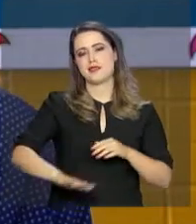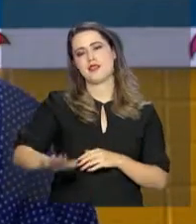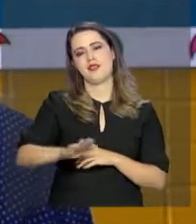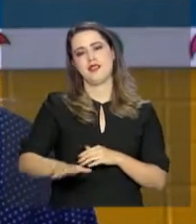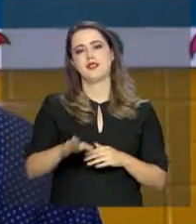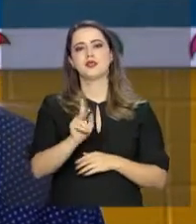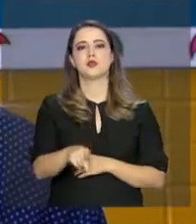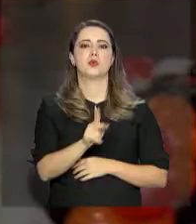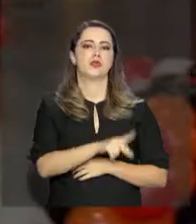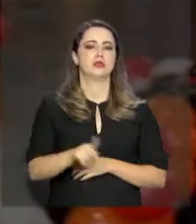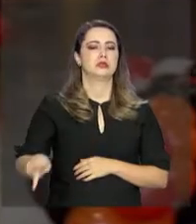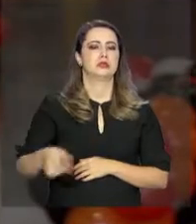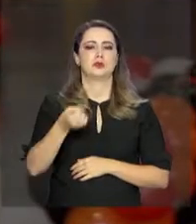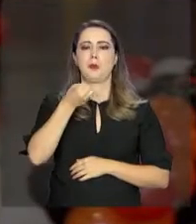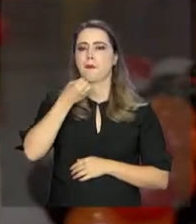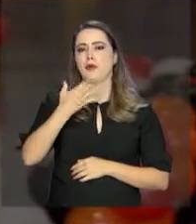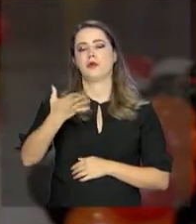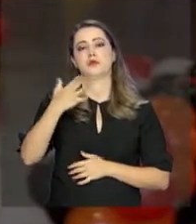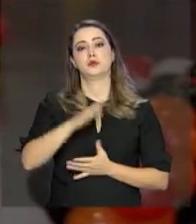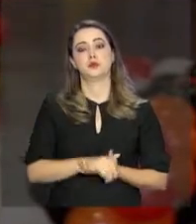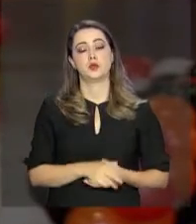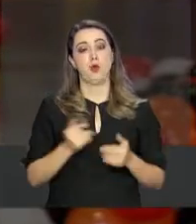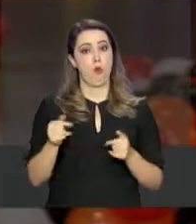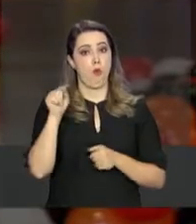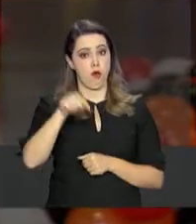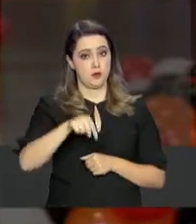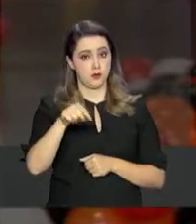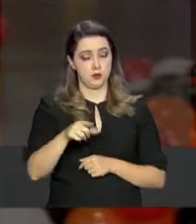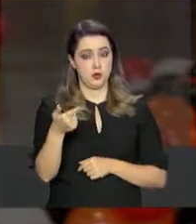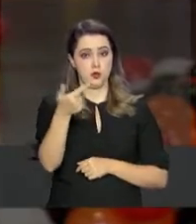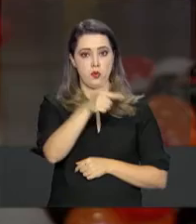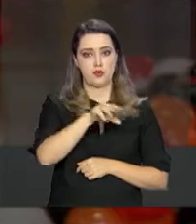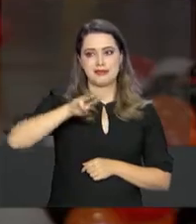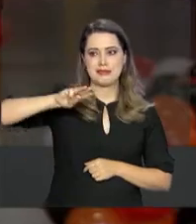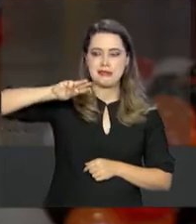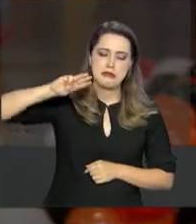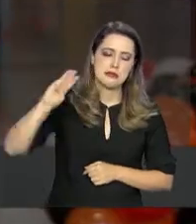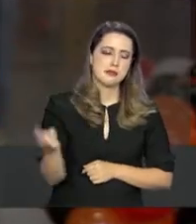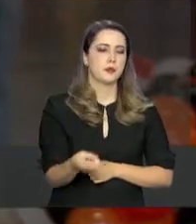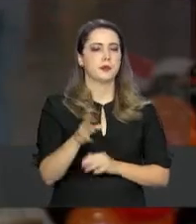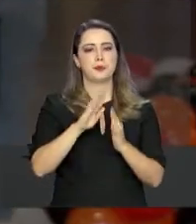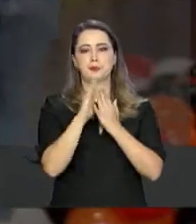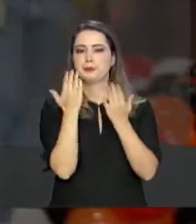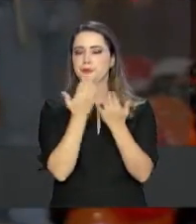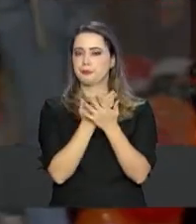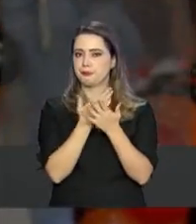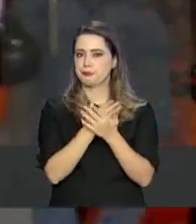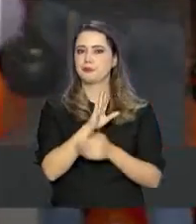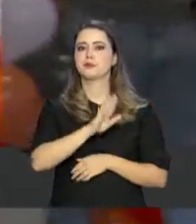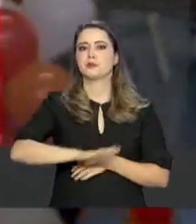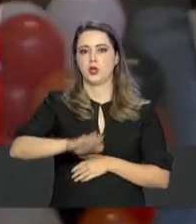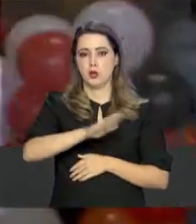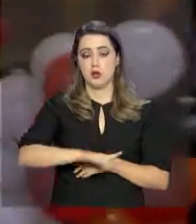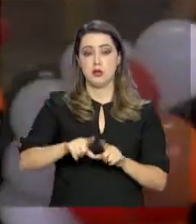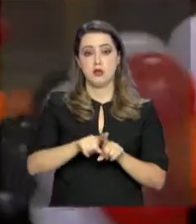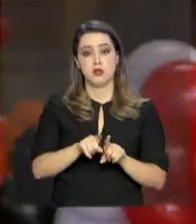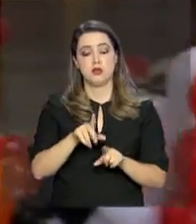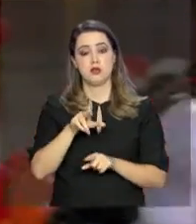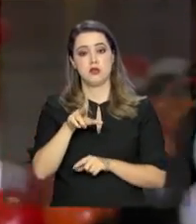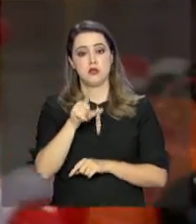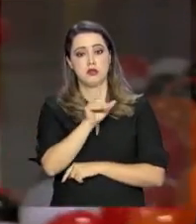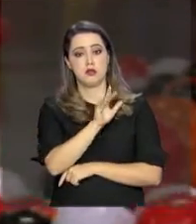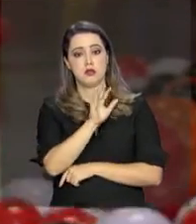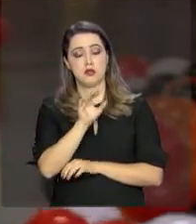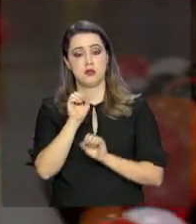professores é um alívio assim como essa escola outras milhares da rede pública de educação básica e privadas de educação